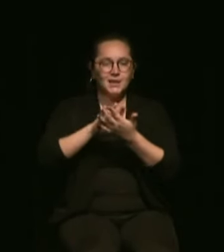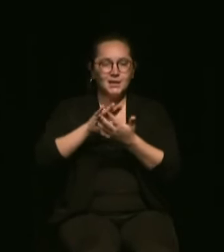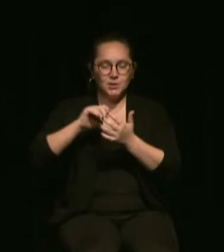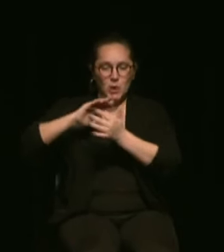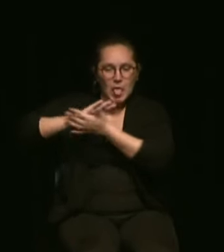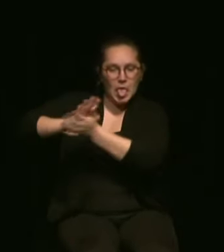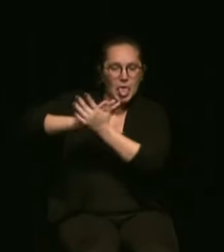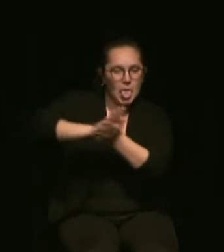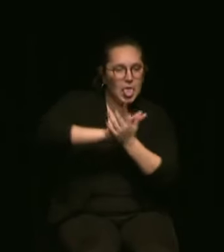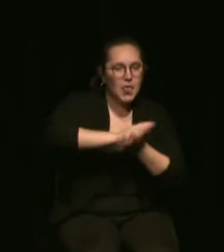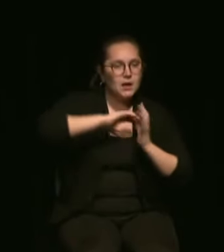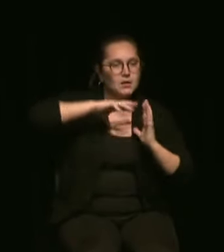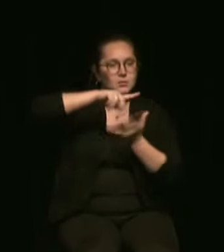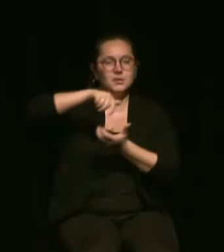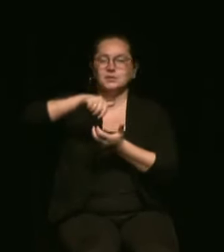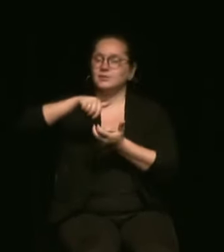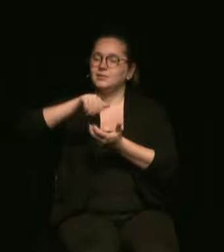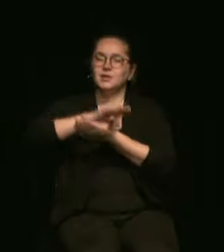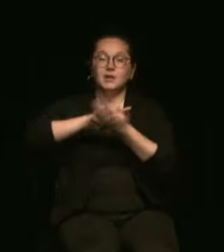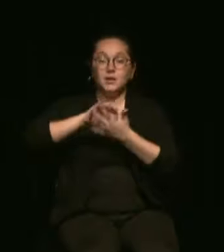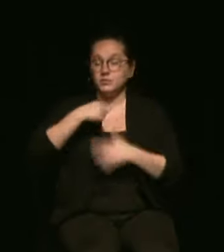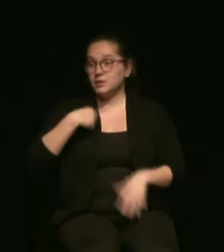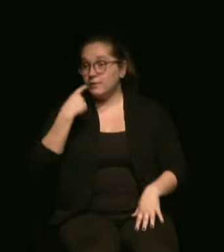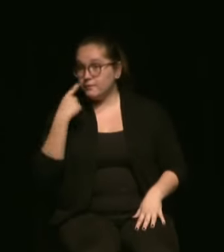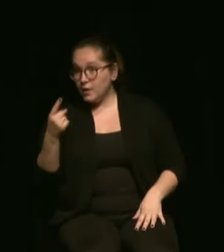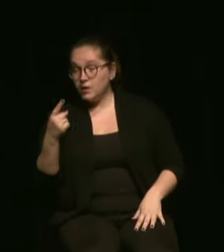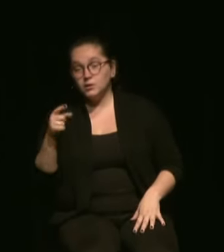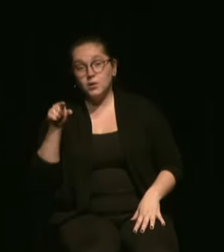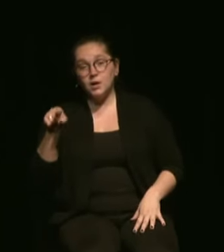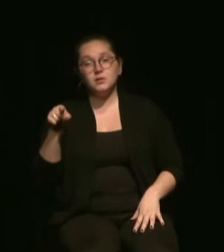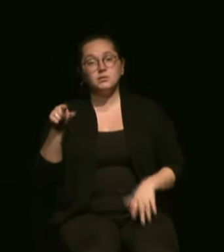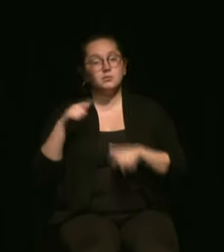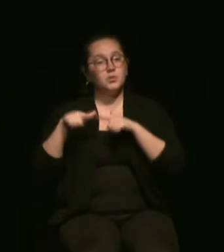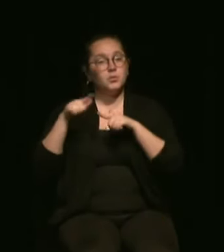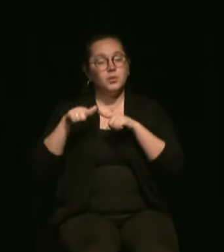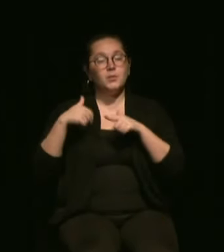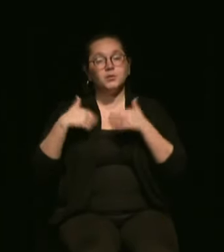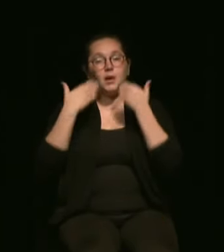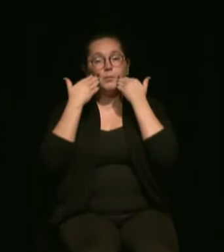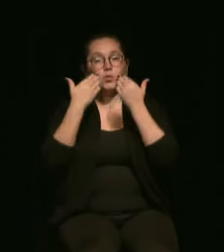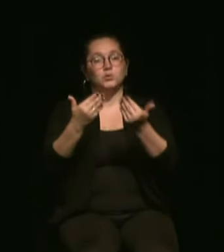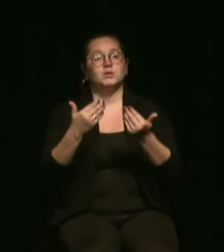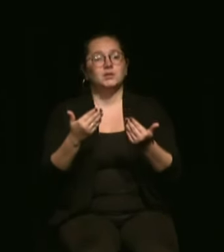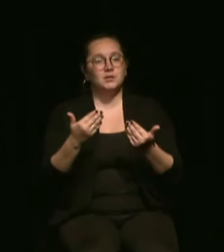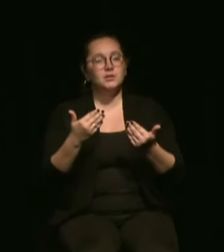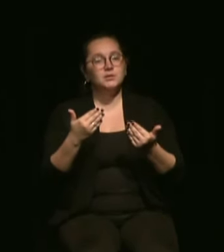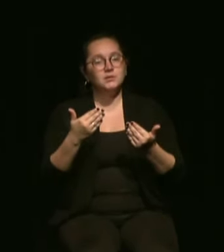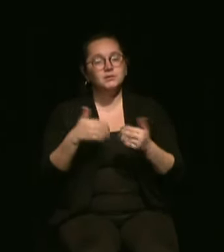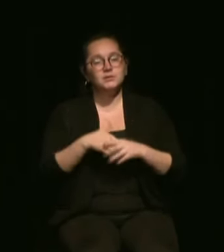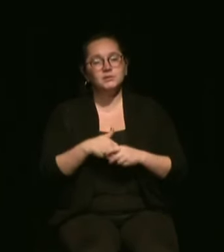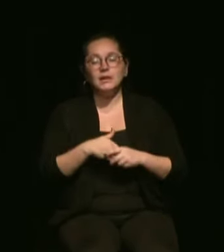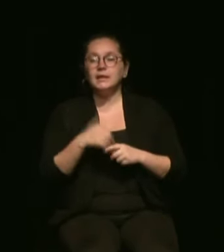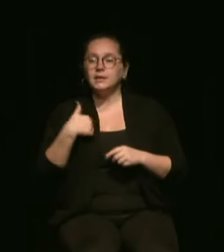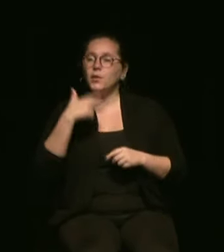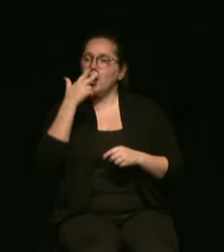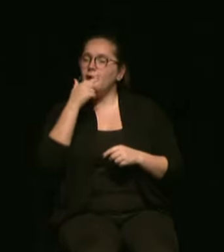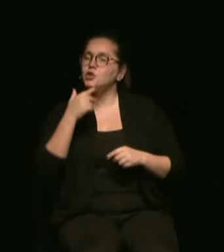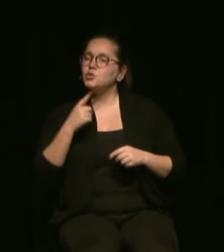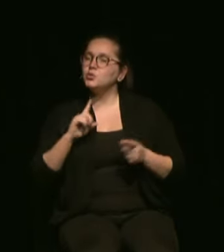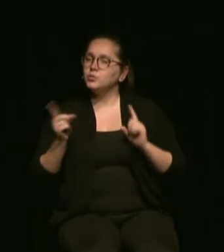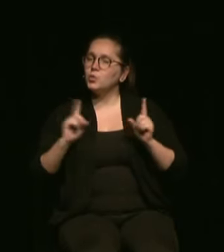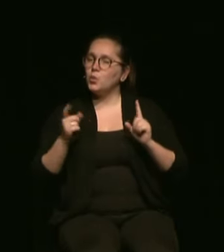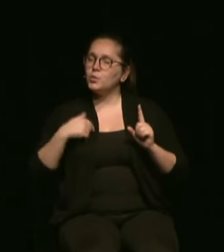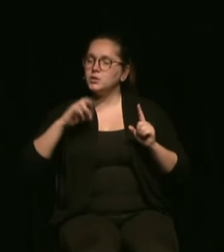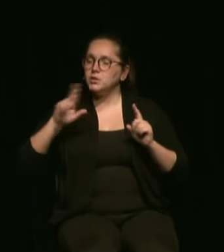você está simplesmente, aí a pornográfica é obsceno, pedindo para a pessoa revelar a sua dor íntima, etc. E tal. Então, acho que são questões